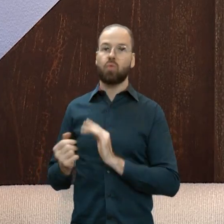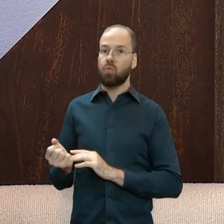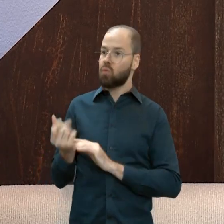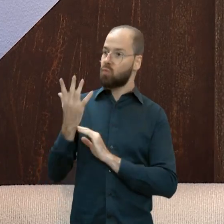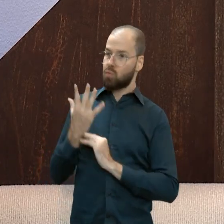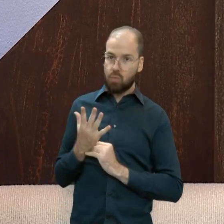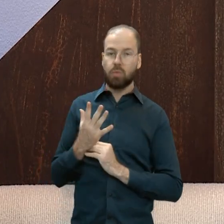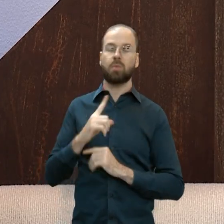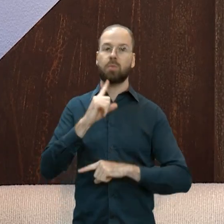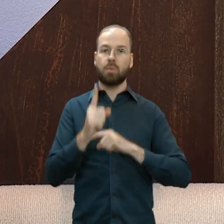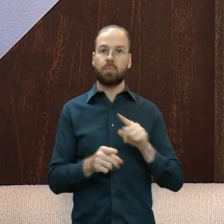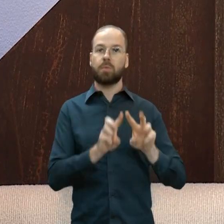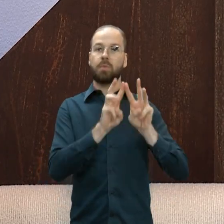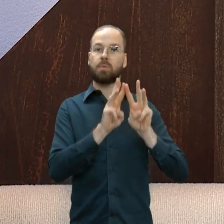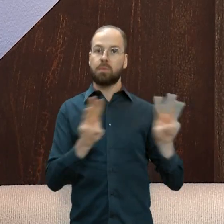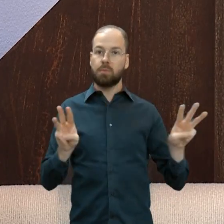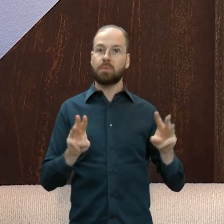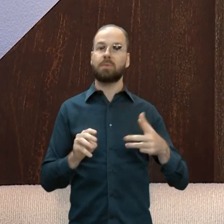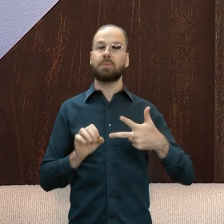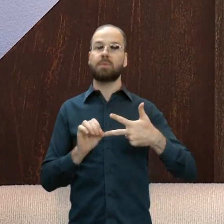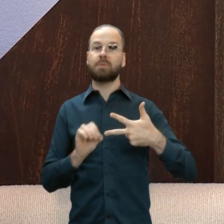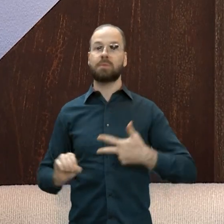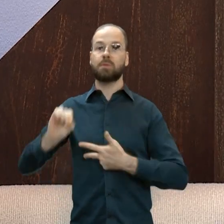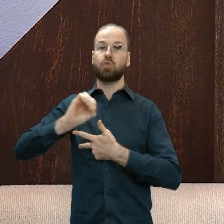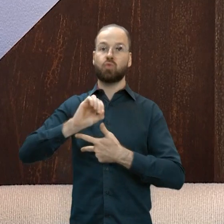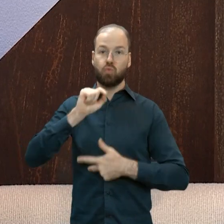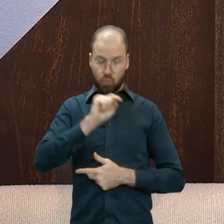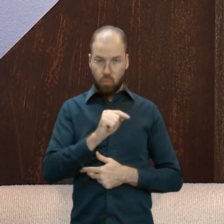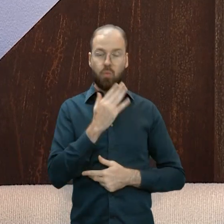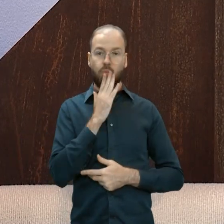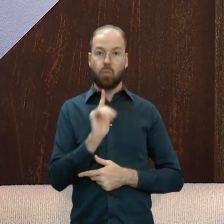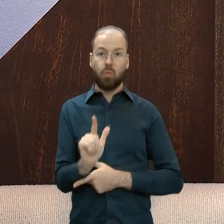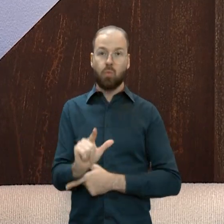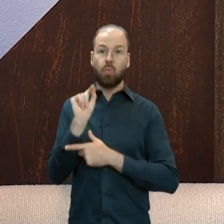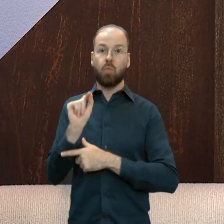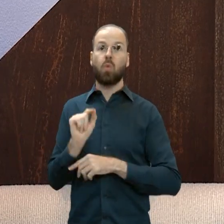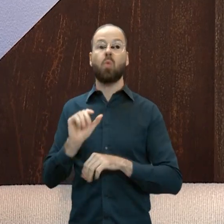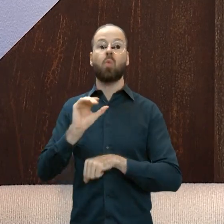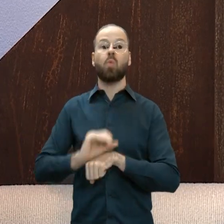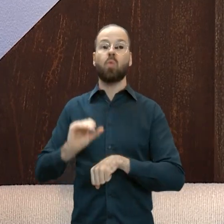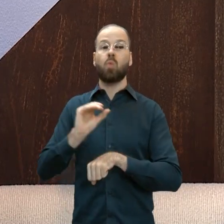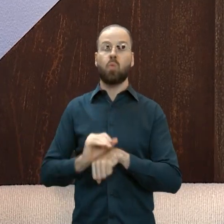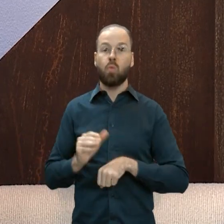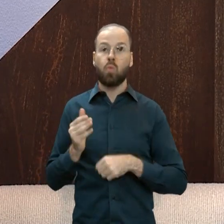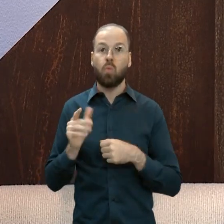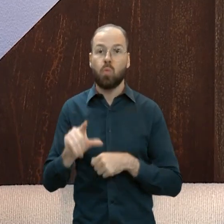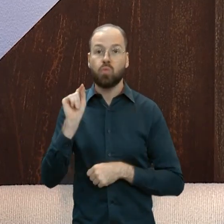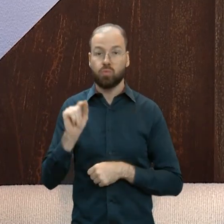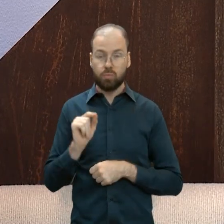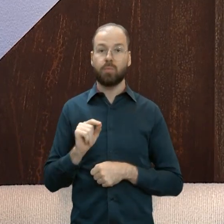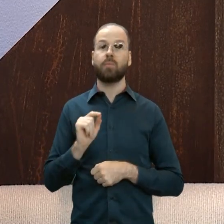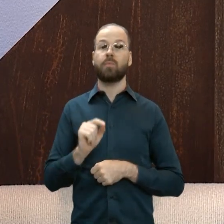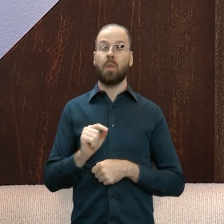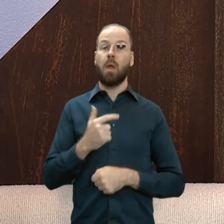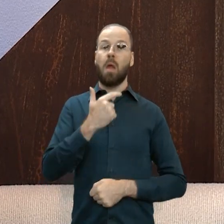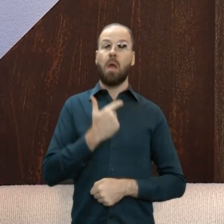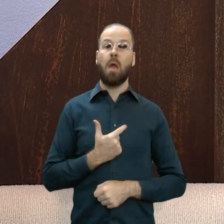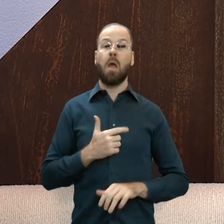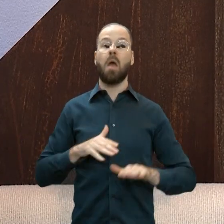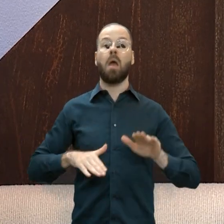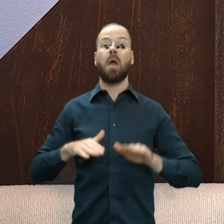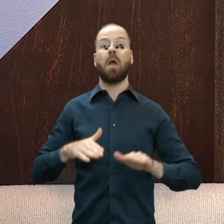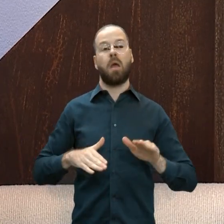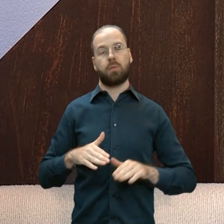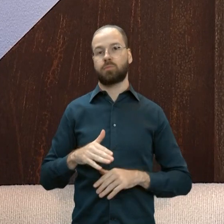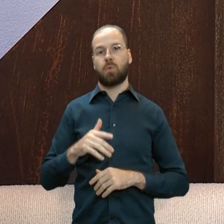site do SISU e vai fazer a sua opção pelo curso, né, muitas das vezes o candidato, a candidata, ele não